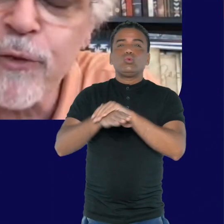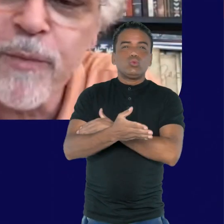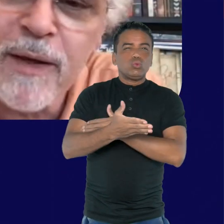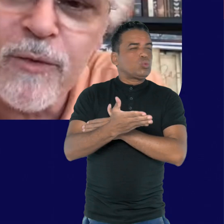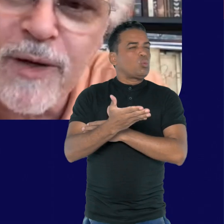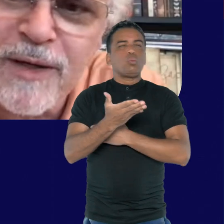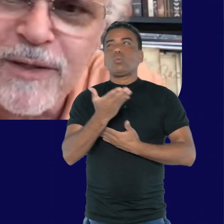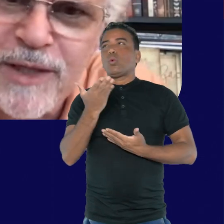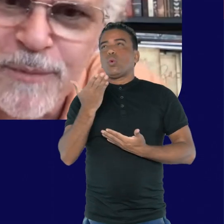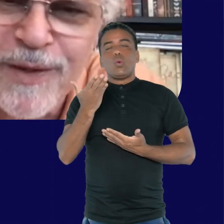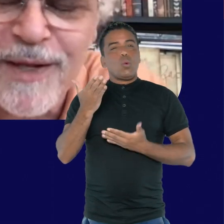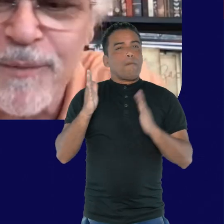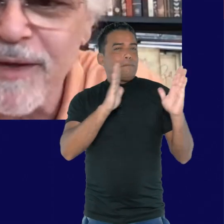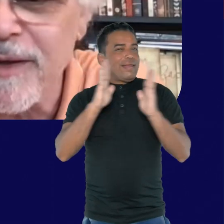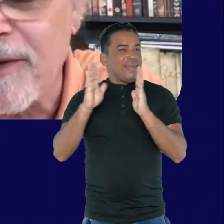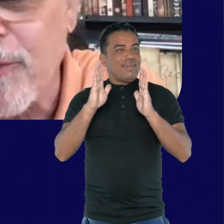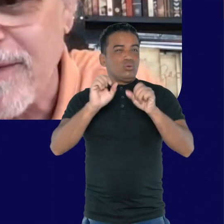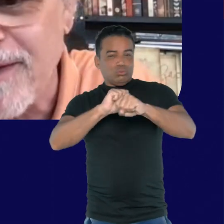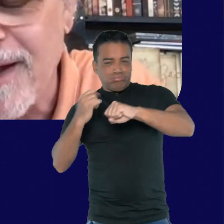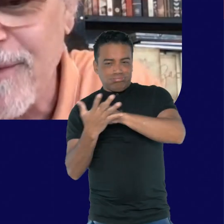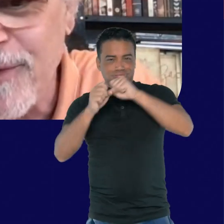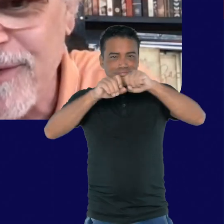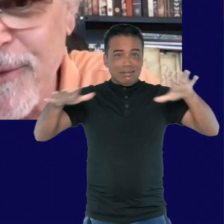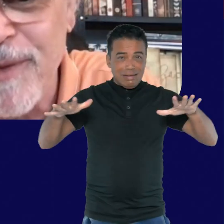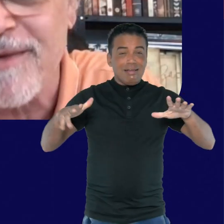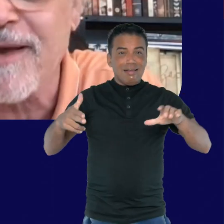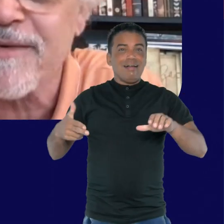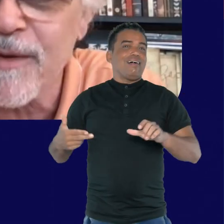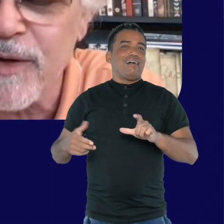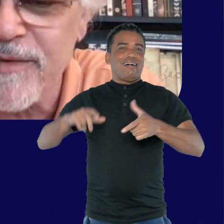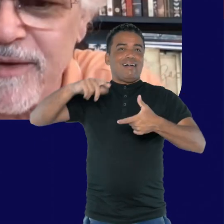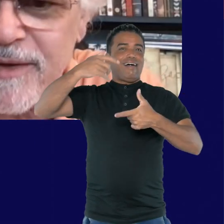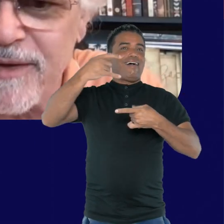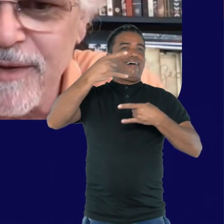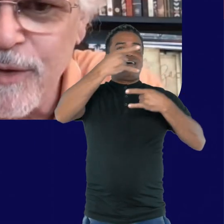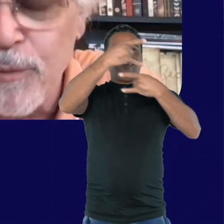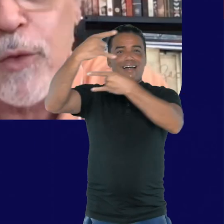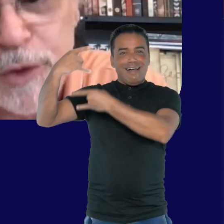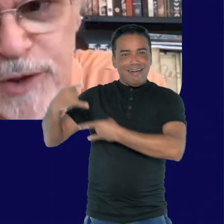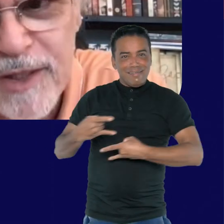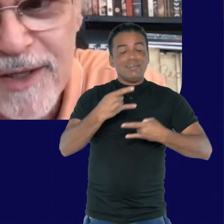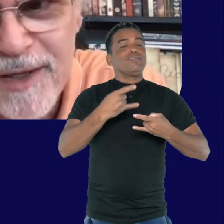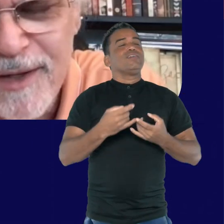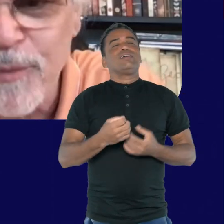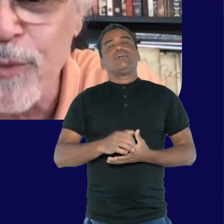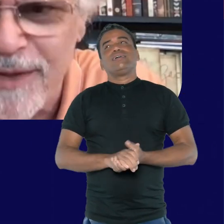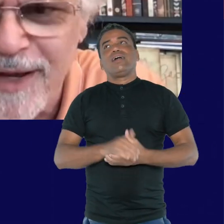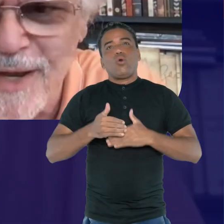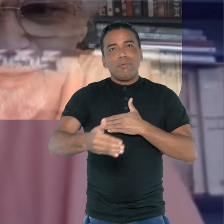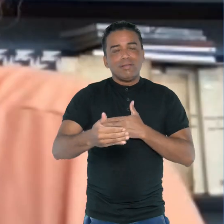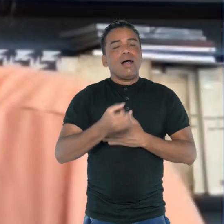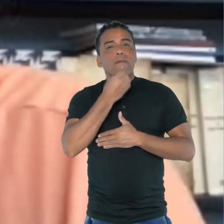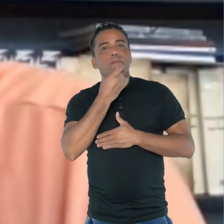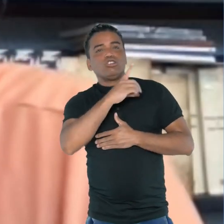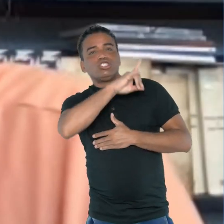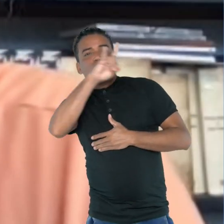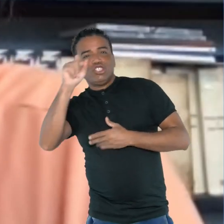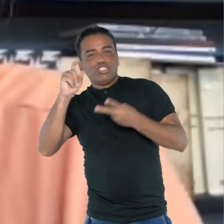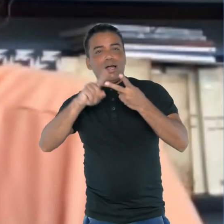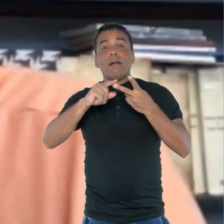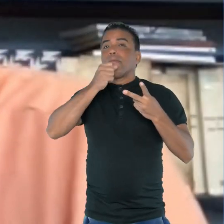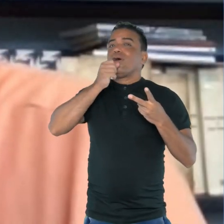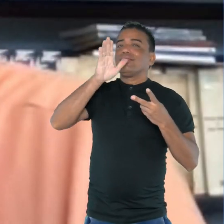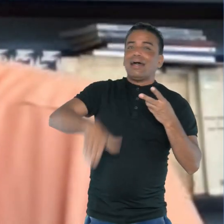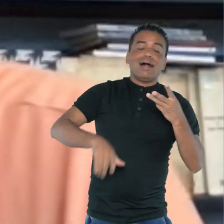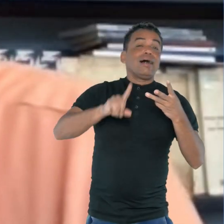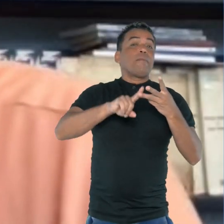me acostumei durante a pandemia com as lives a começar sempre assim, bom dia, boa tarde, boa